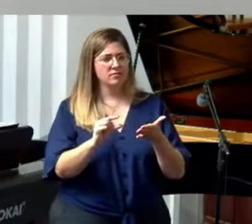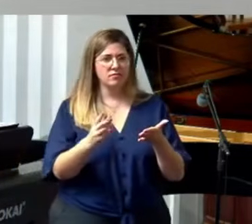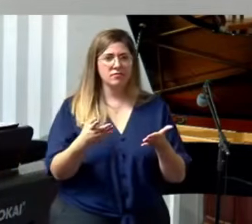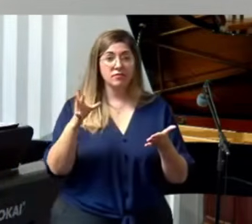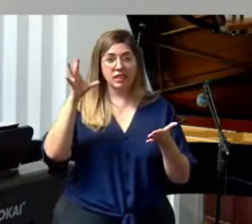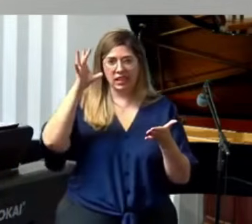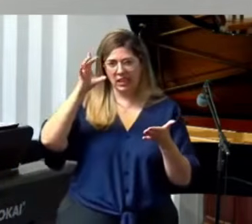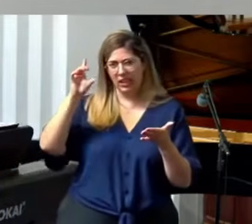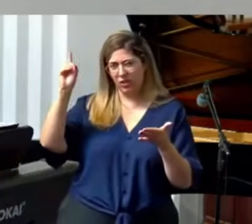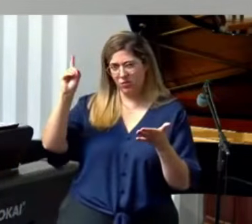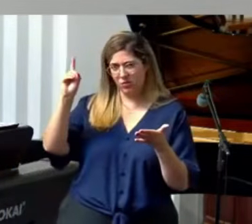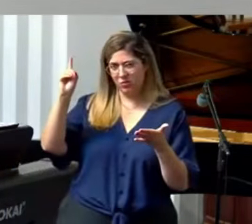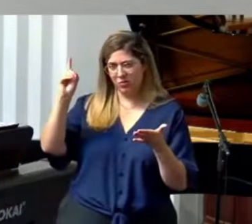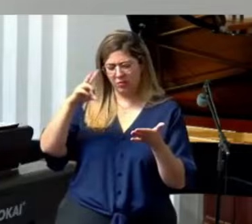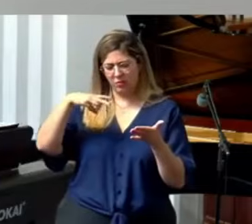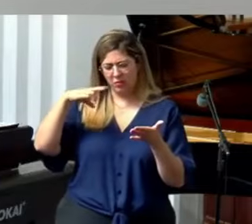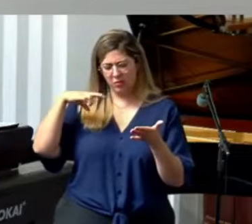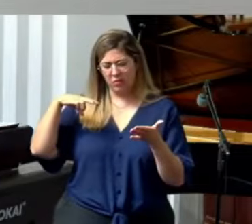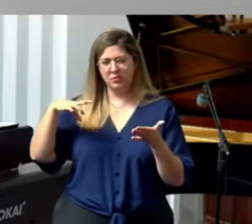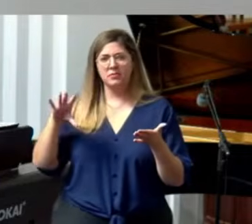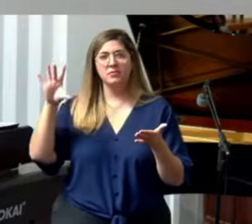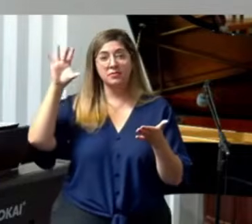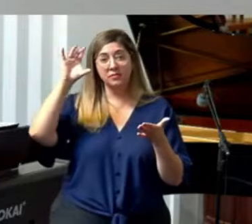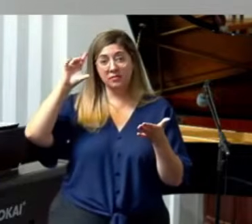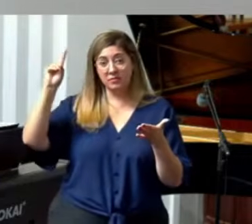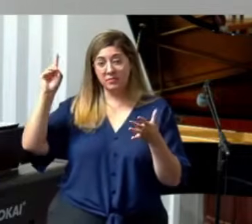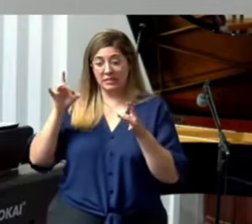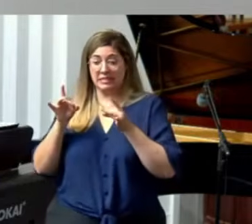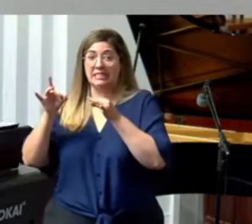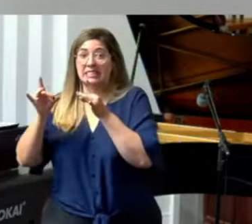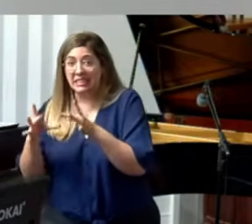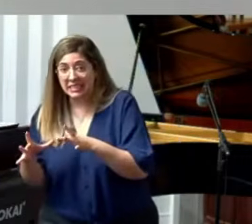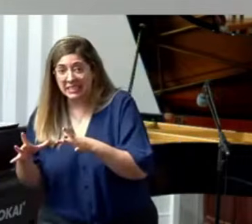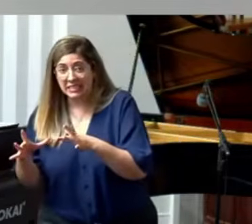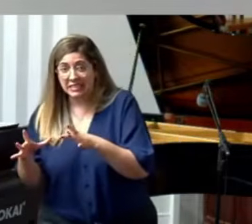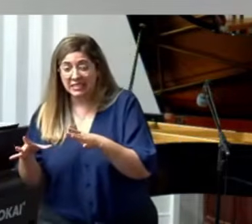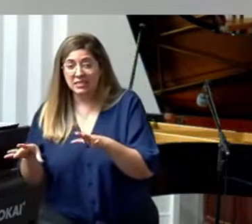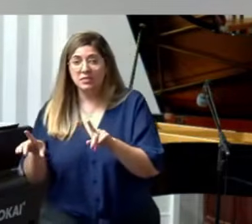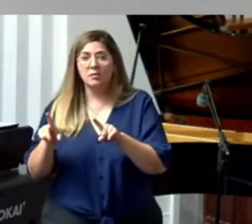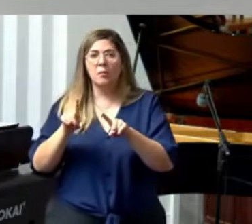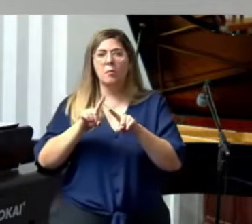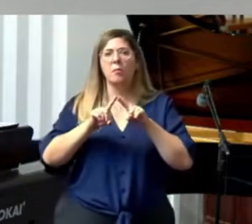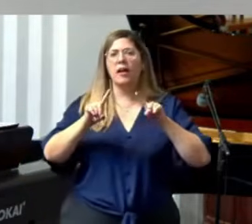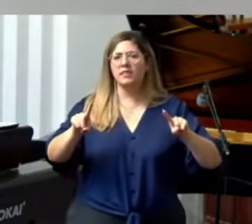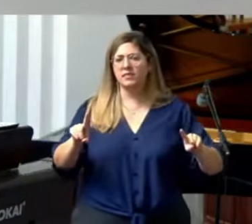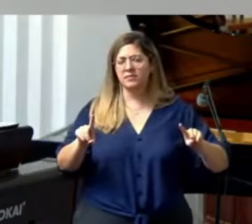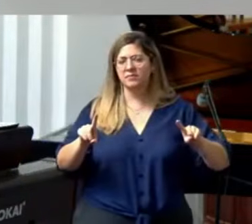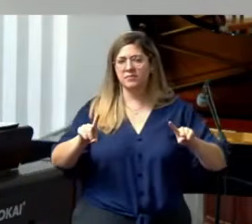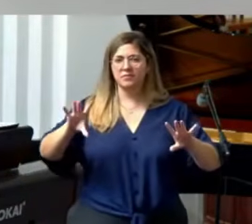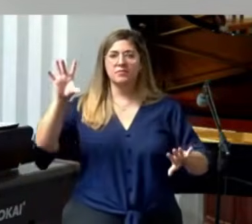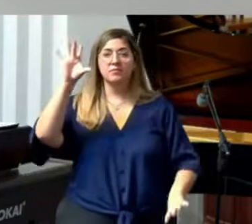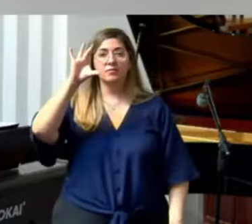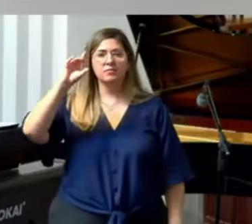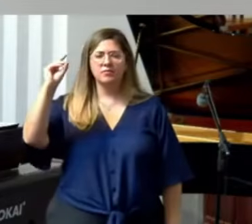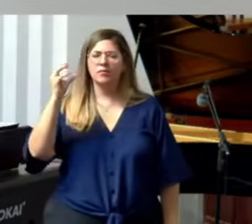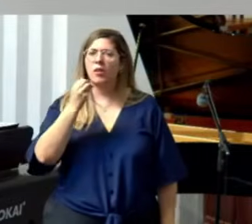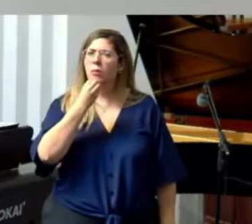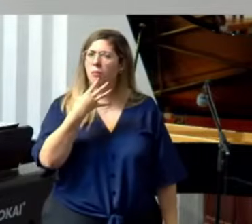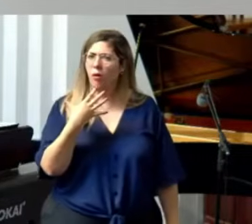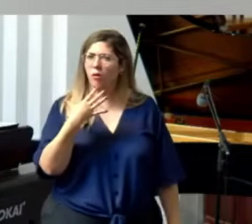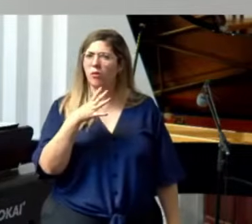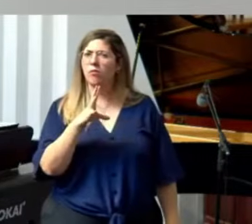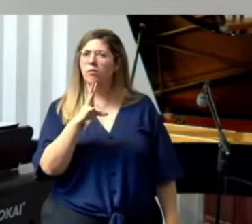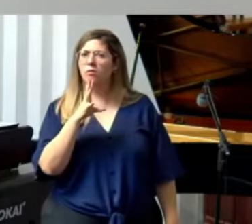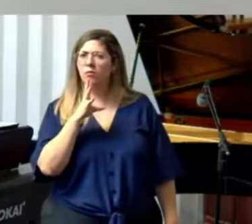Deus, o Deus que está expulsando o homem do Jardim do Éden, é aquele que soberanamente conhece o bem e